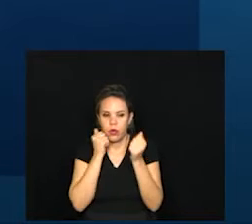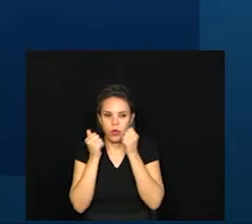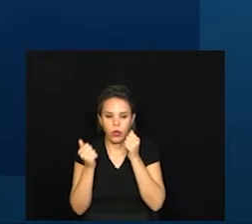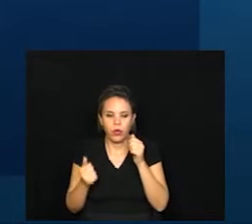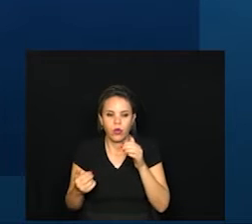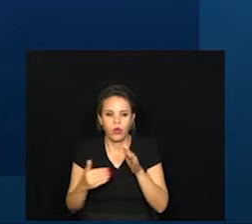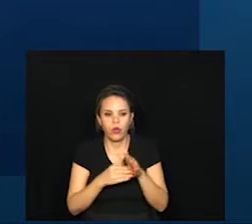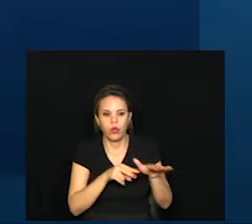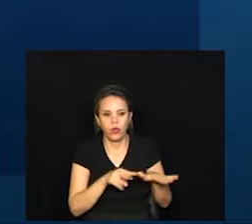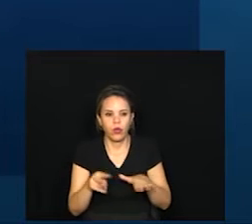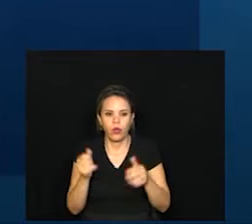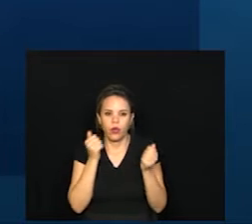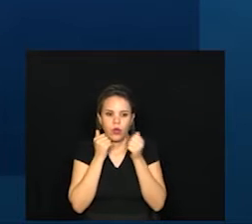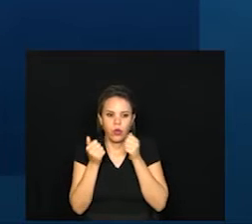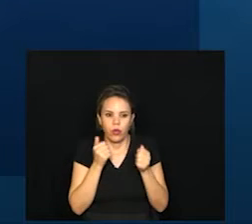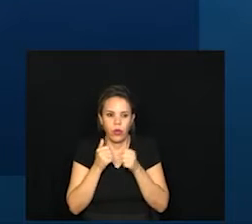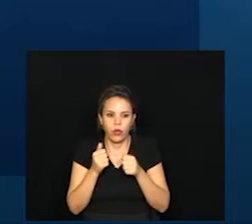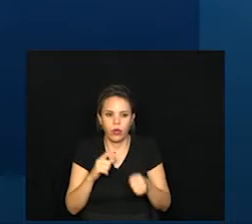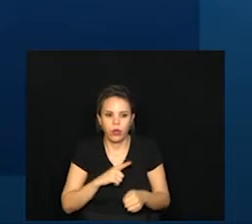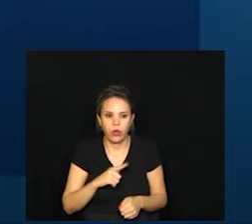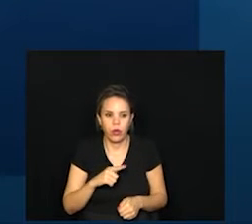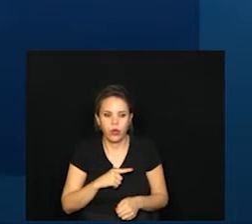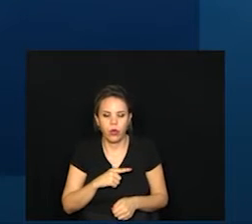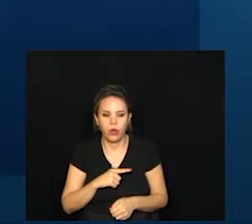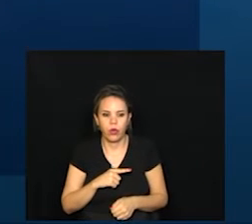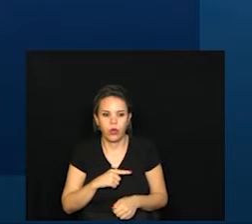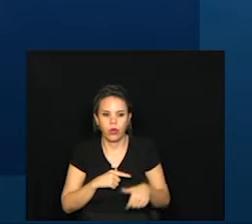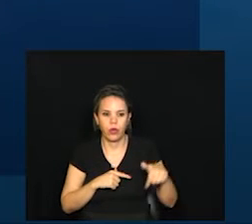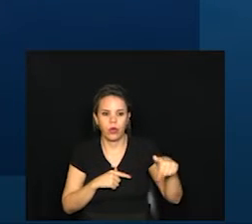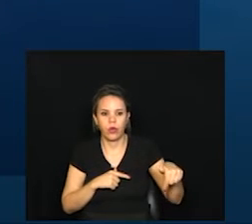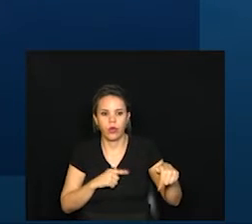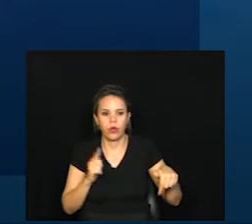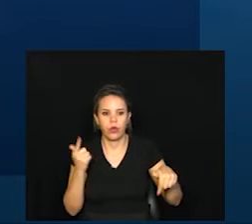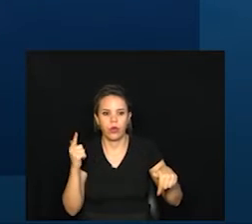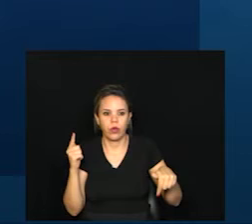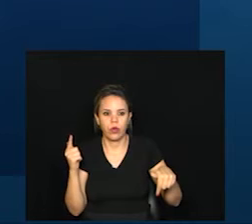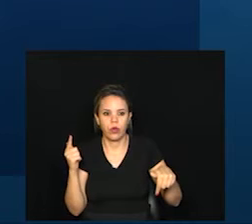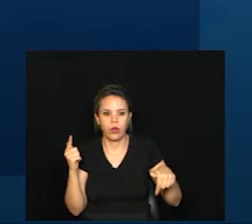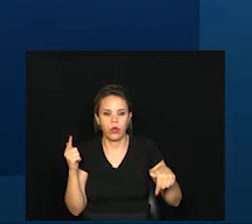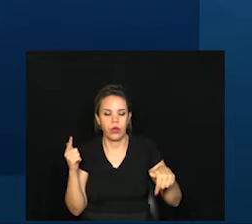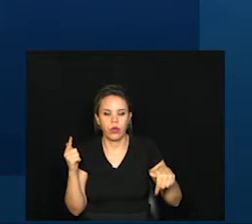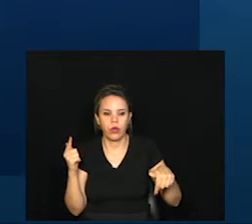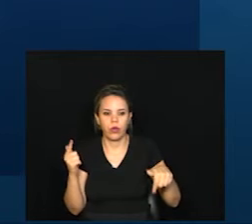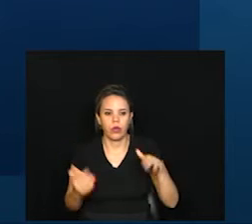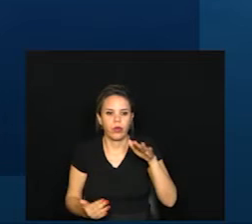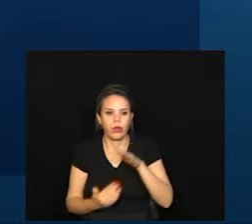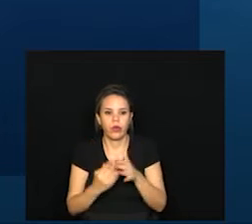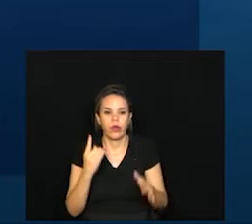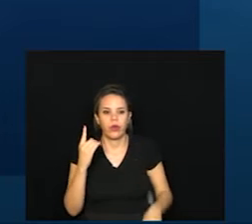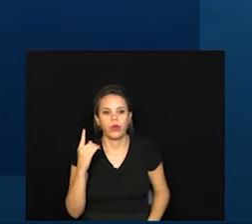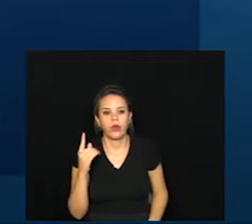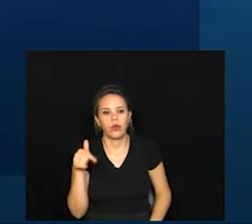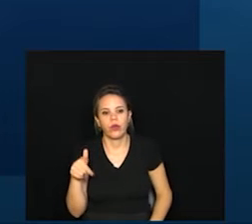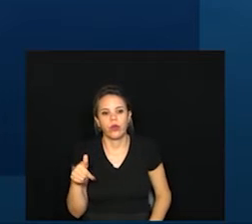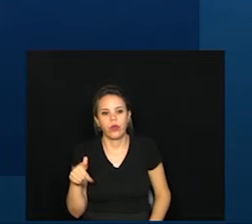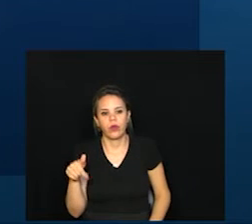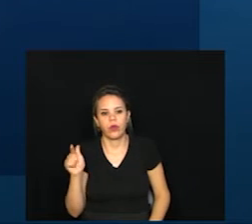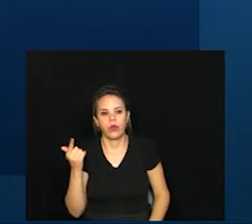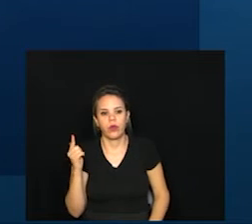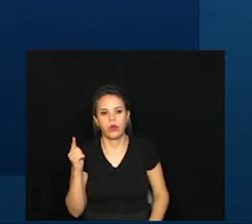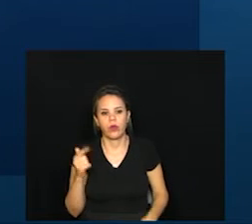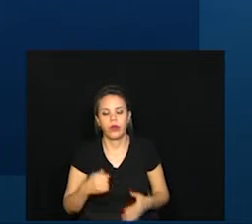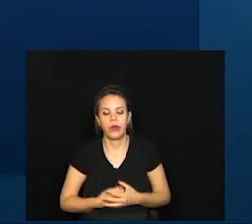última semana do mês de julho, e nós temos mínima de 7 graus e a máxima não passa